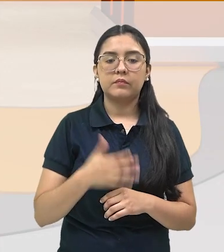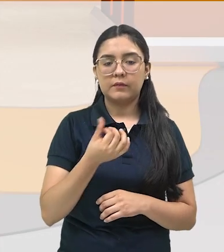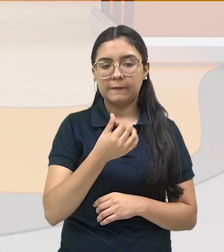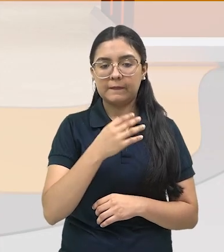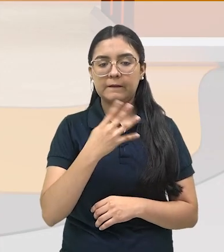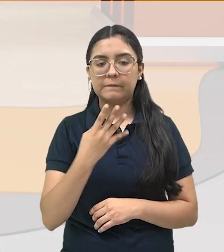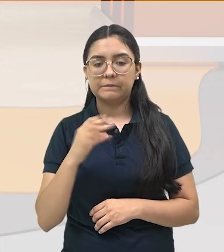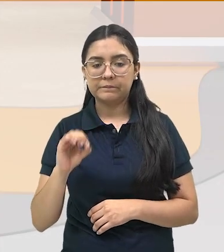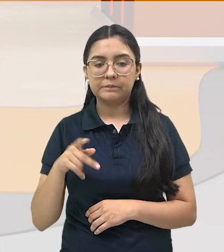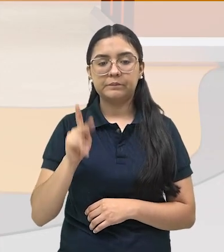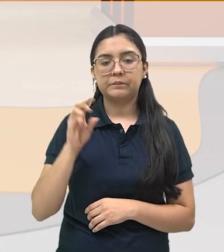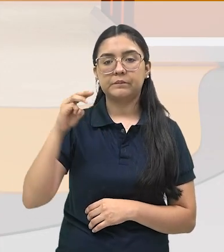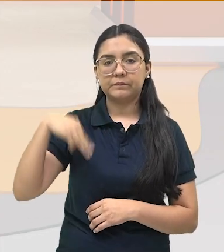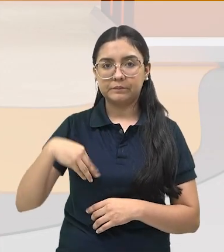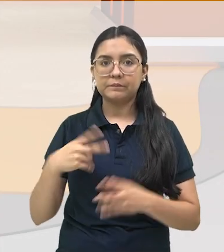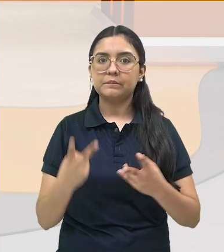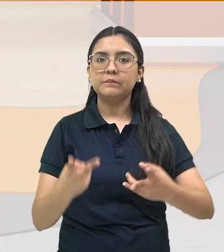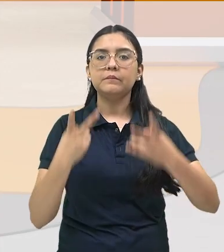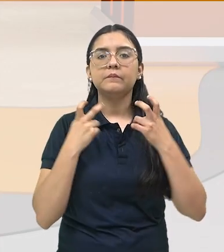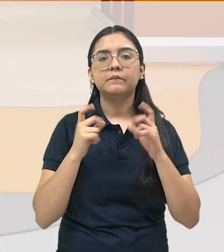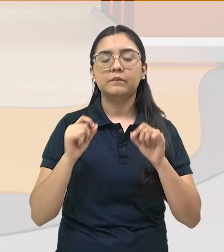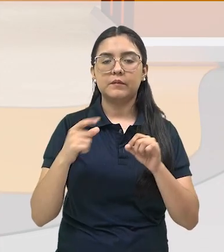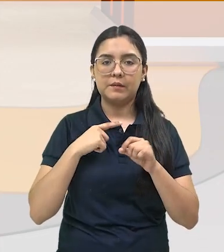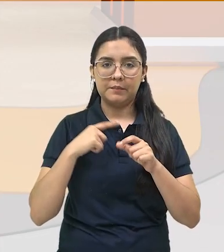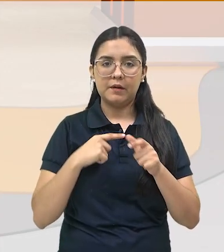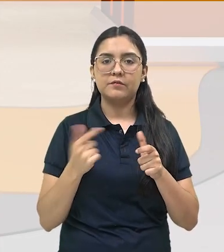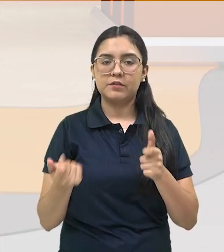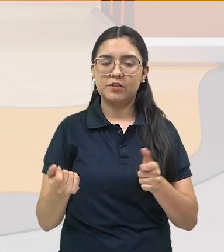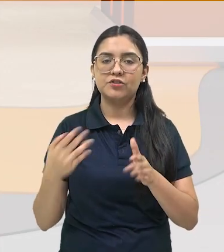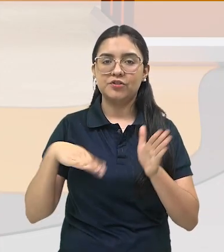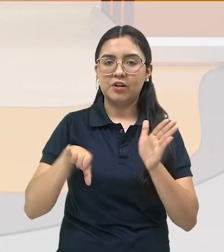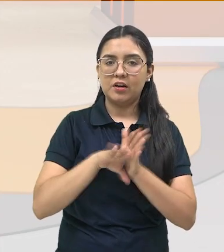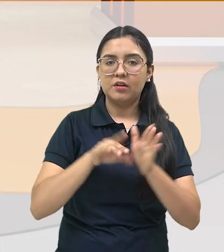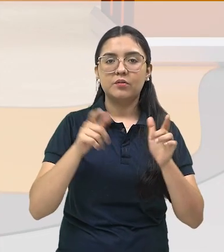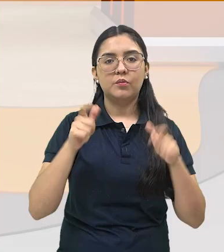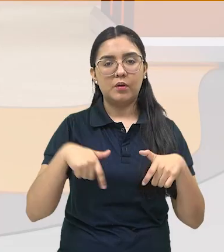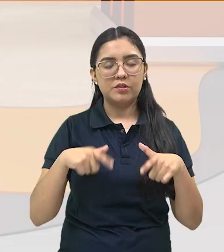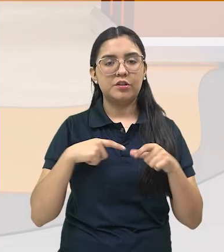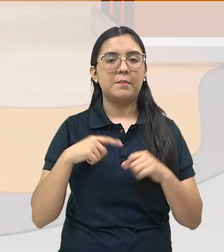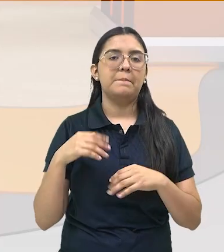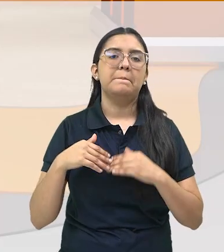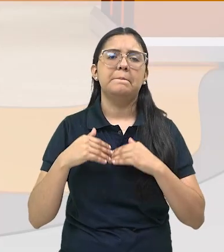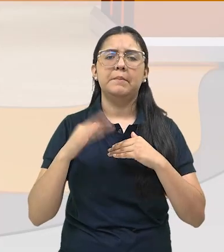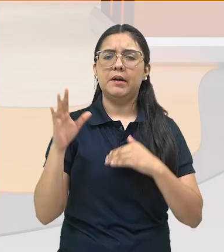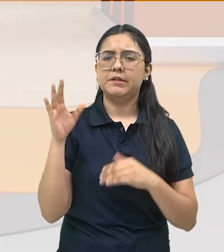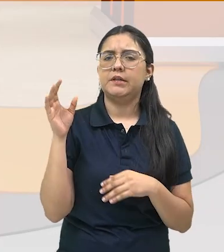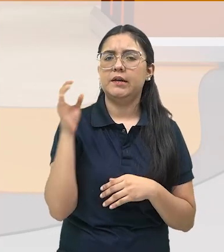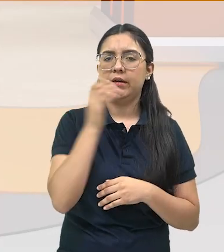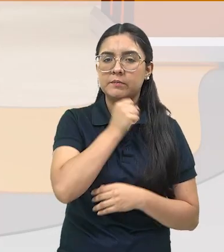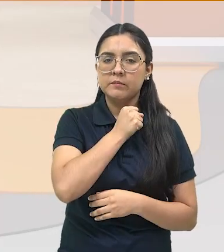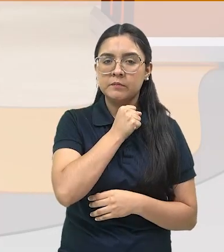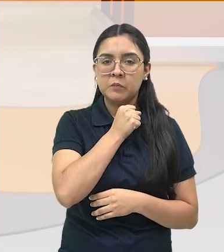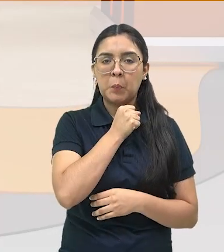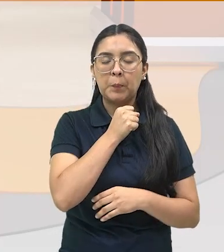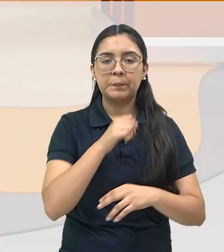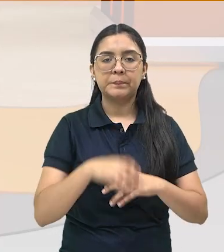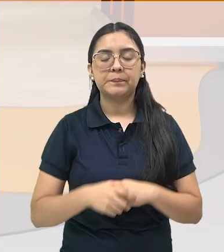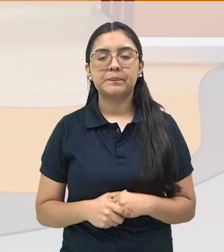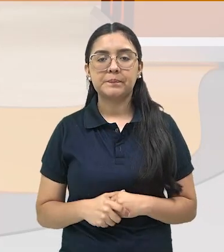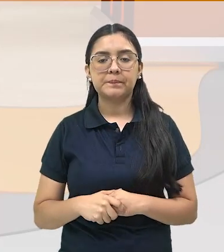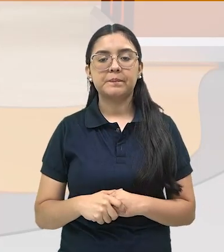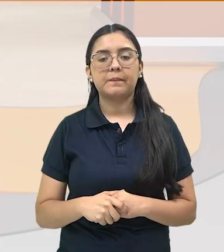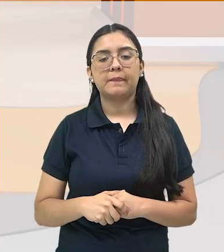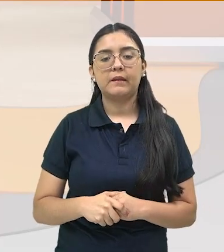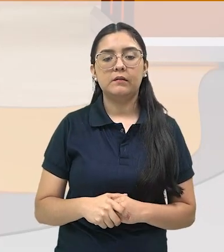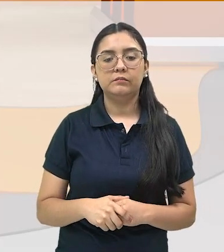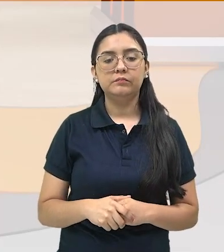por hora. Percebam que a conexão entre os lugares e entre as pessoas está mais veloz a partir dos aviões, né? E